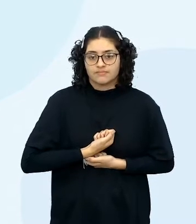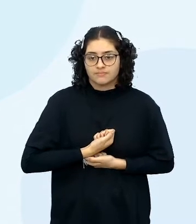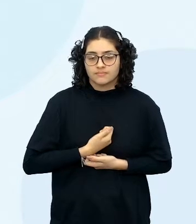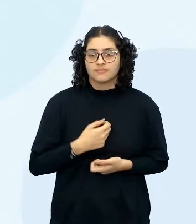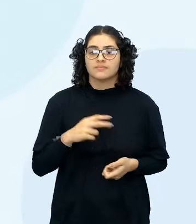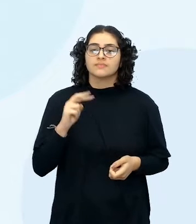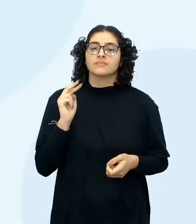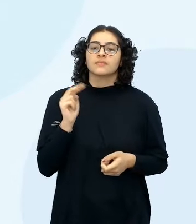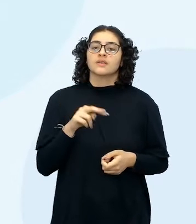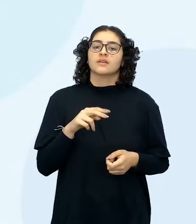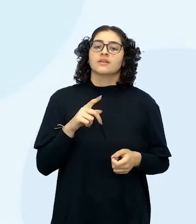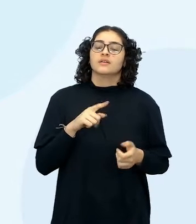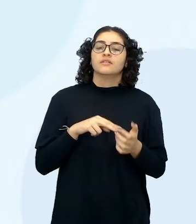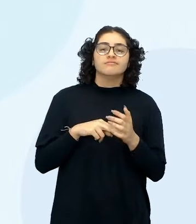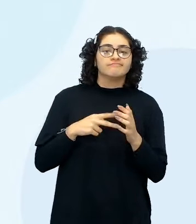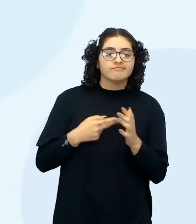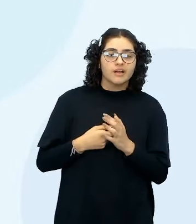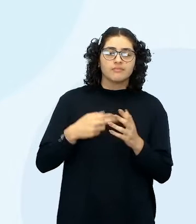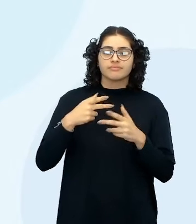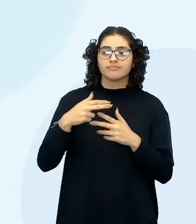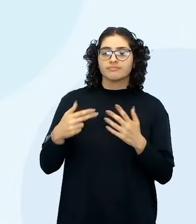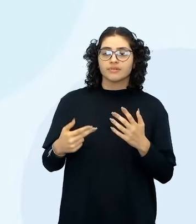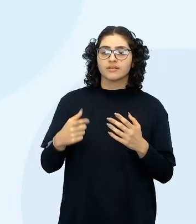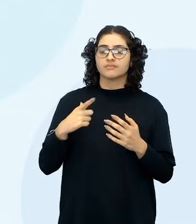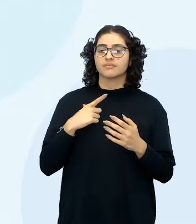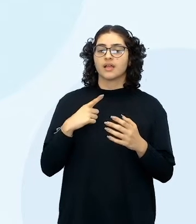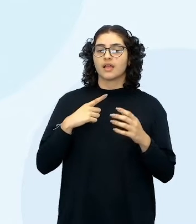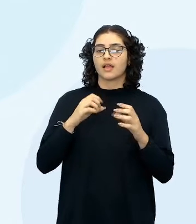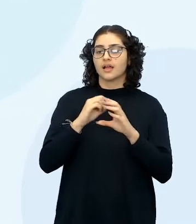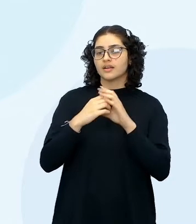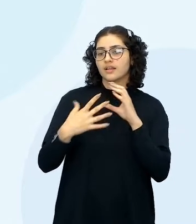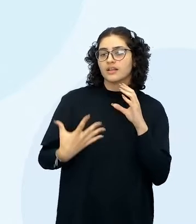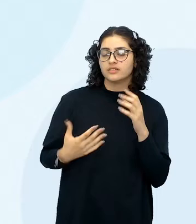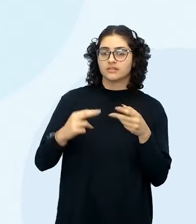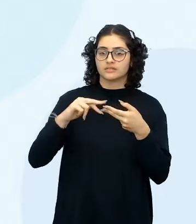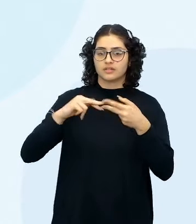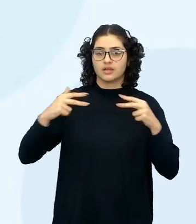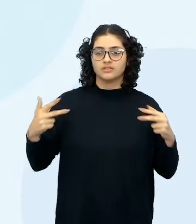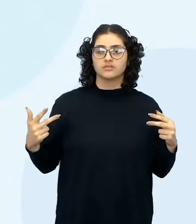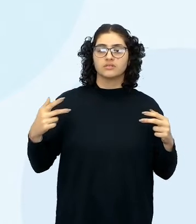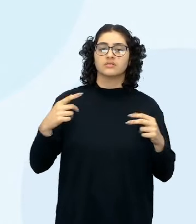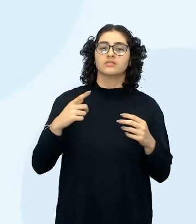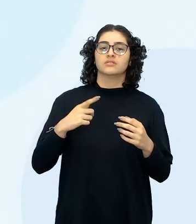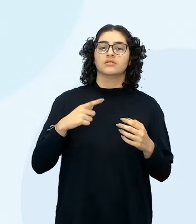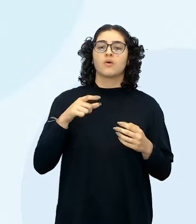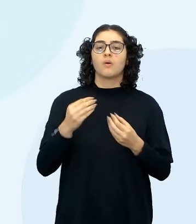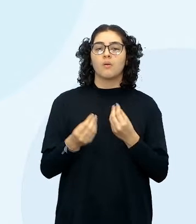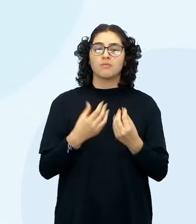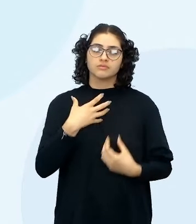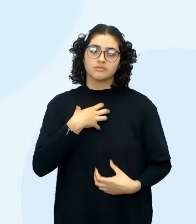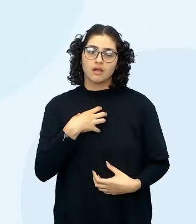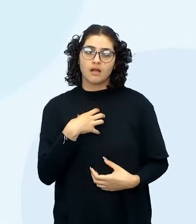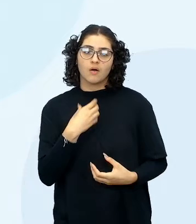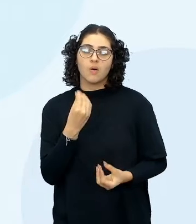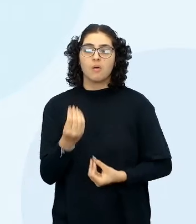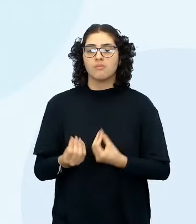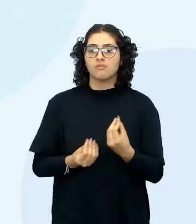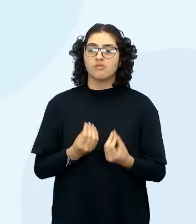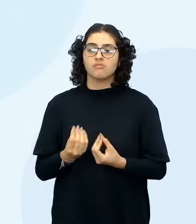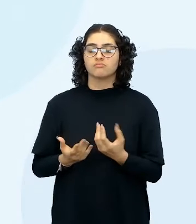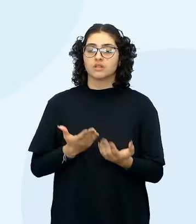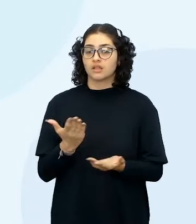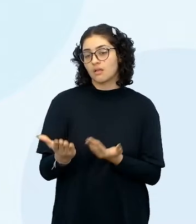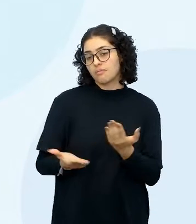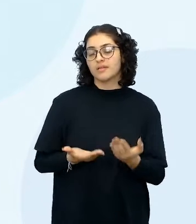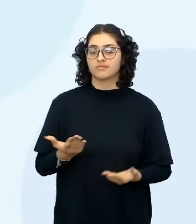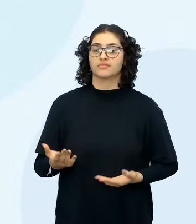questões de definição, os aspectos genéticos, hereditários, sinais, sintomas e formas de tratamento. Na aula de hoje, a gente